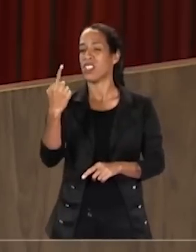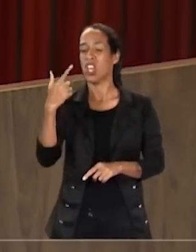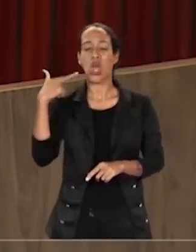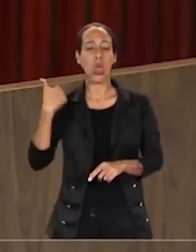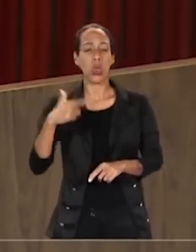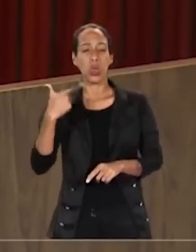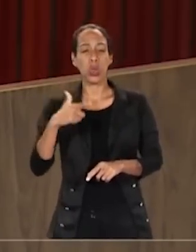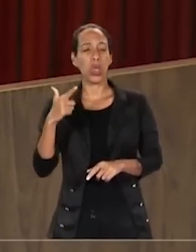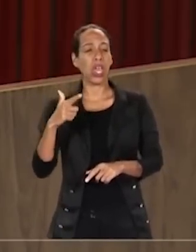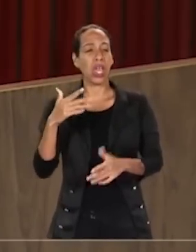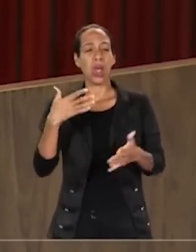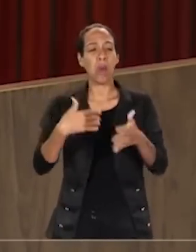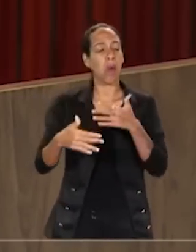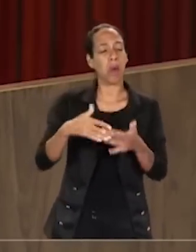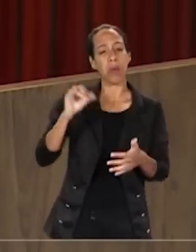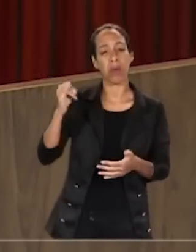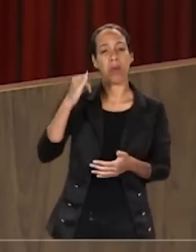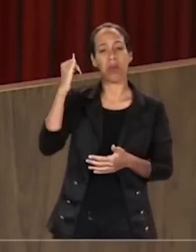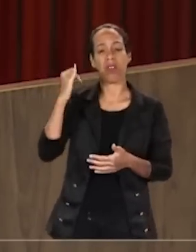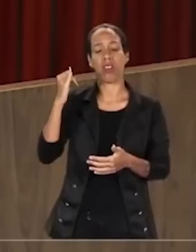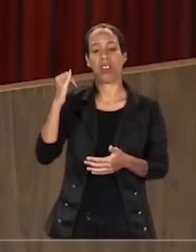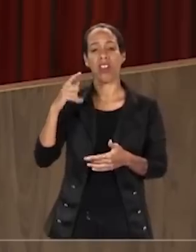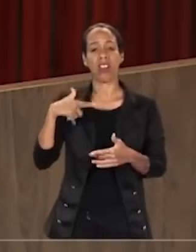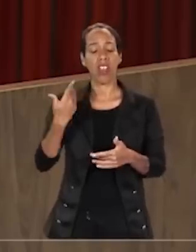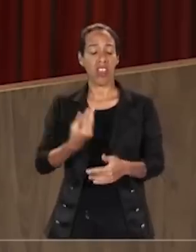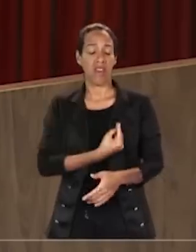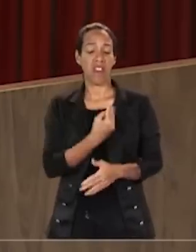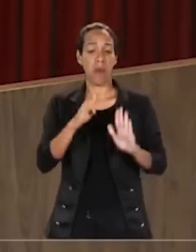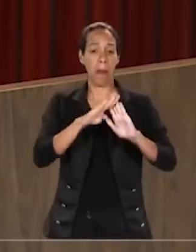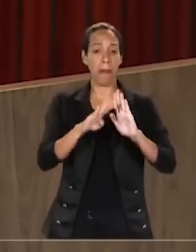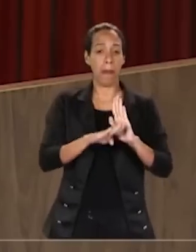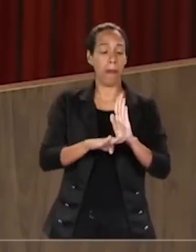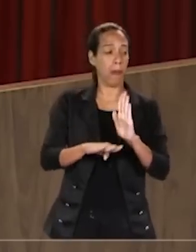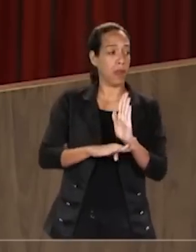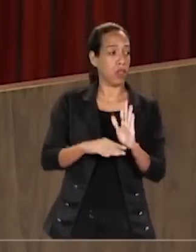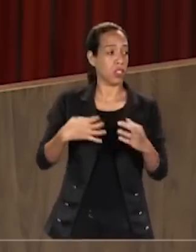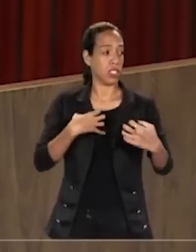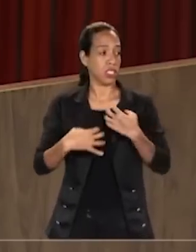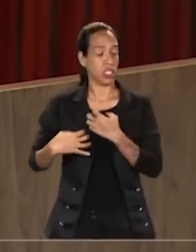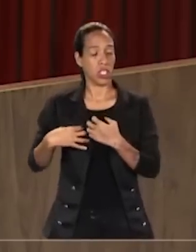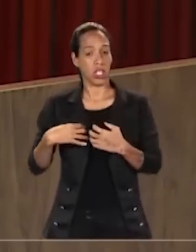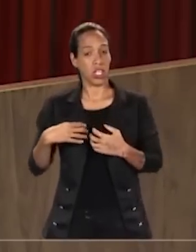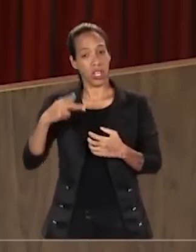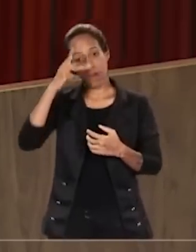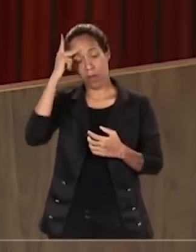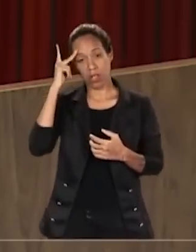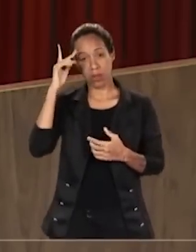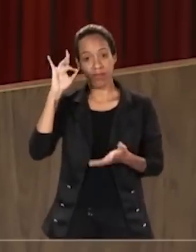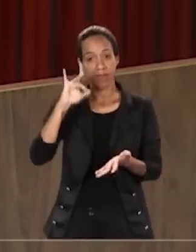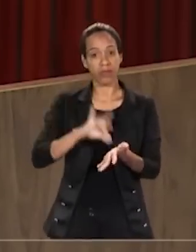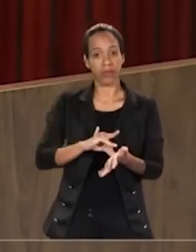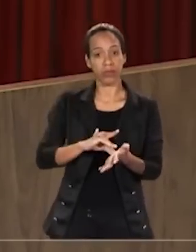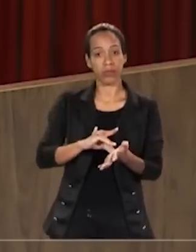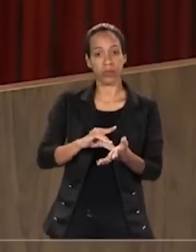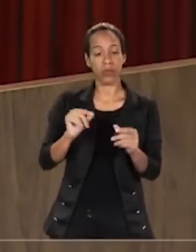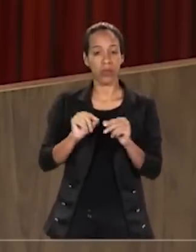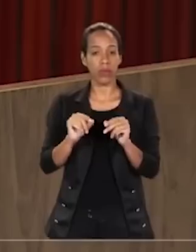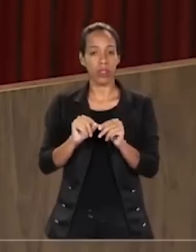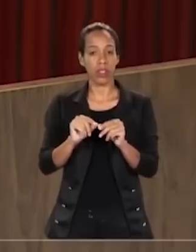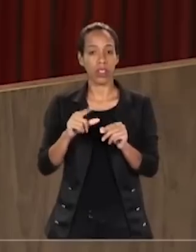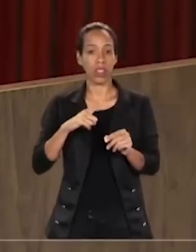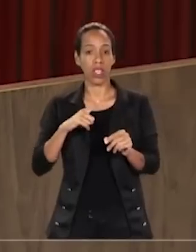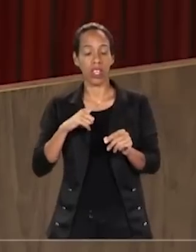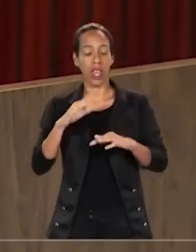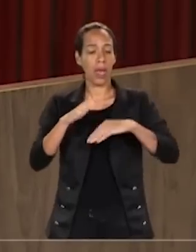papel em relação a ele. Com efeito, inexistentes elementos robustos no sentido de que o segundo investigado efetivamente praticou ou anuiu